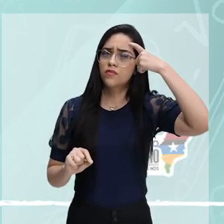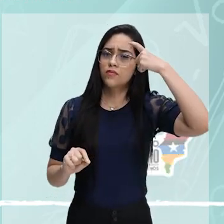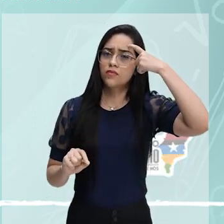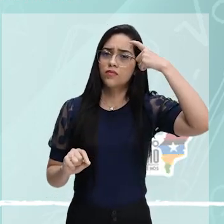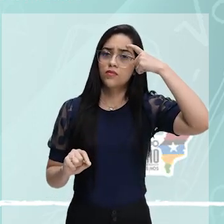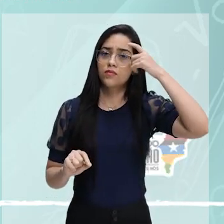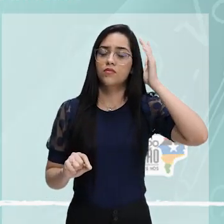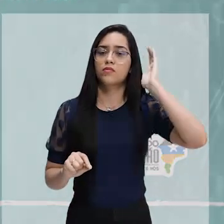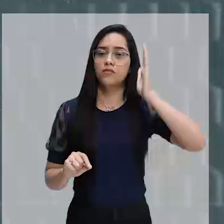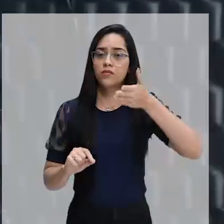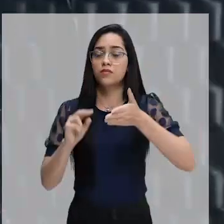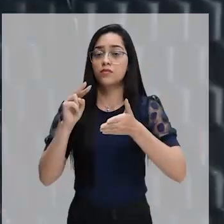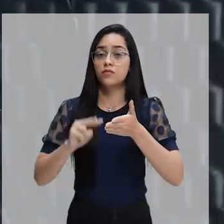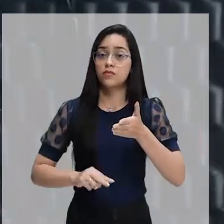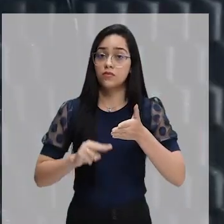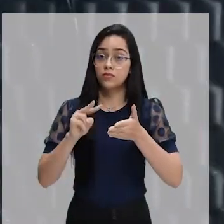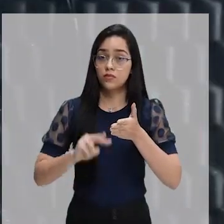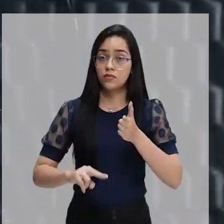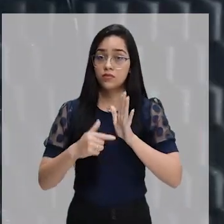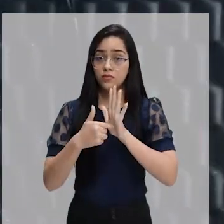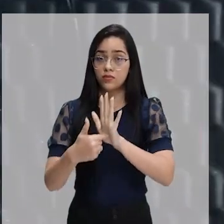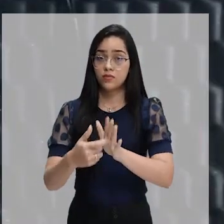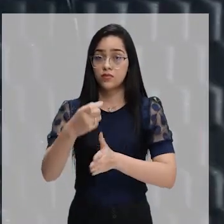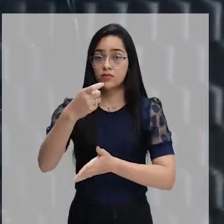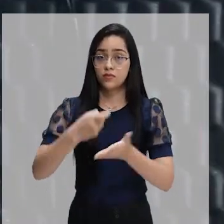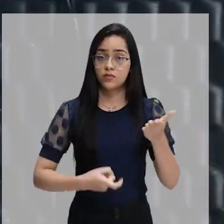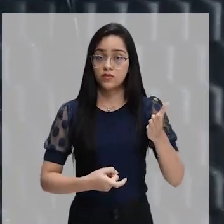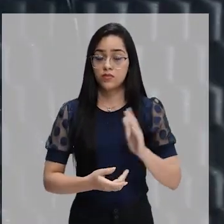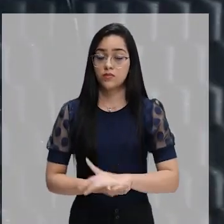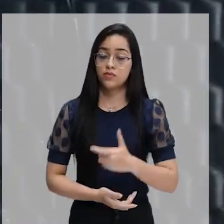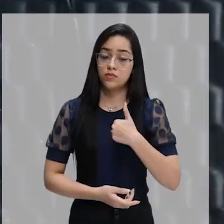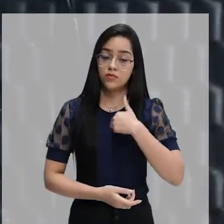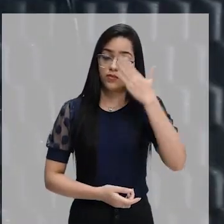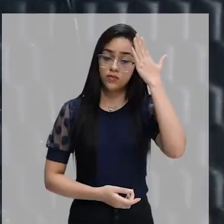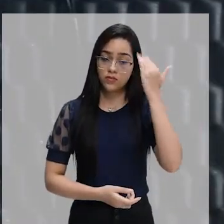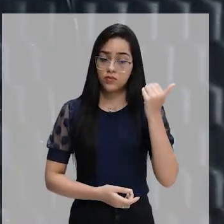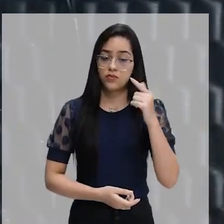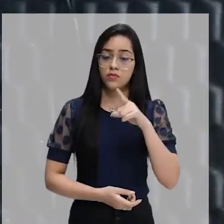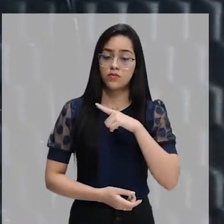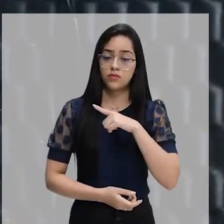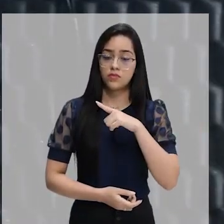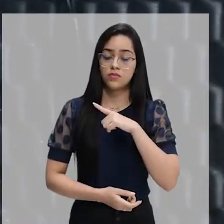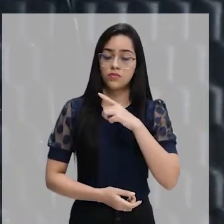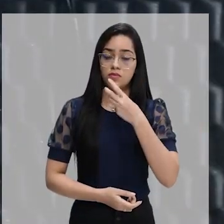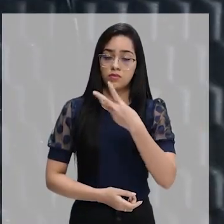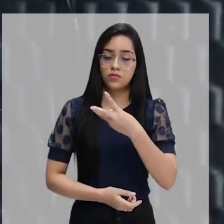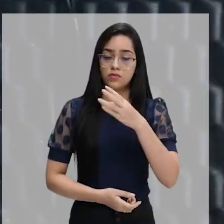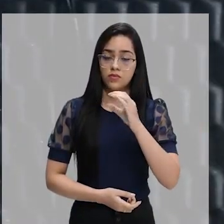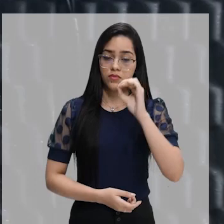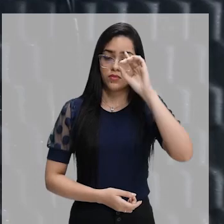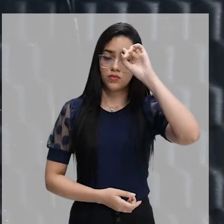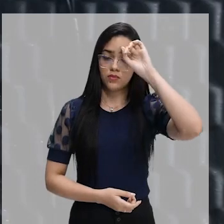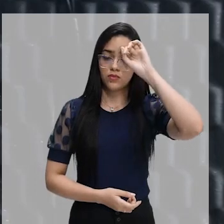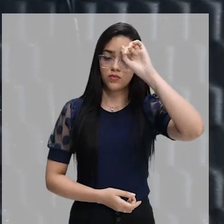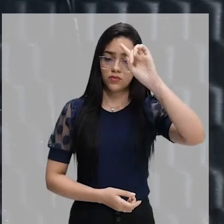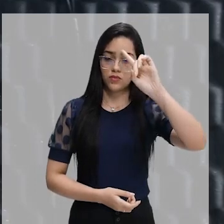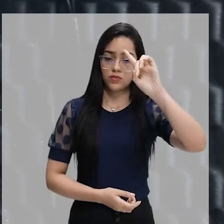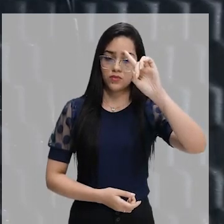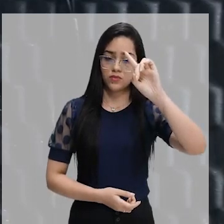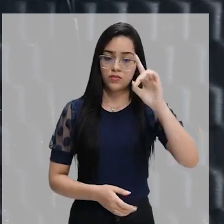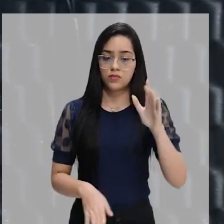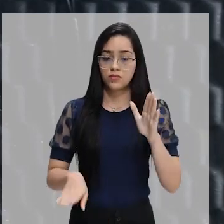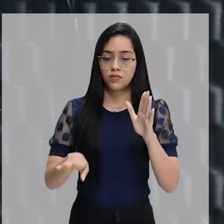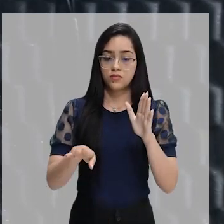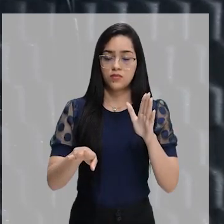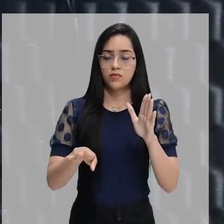partir daquilo que é exposto. Então, eu já sei que gastei 30 dias para chegar